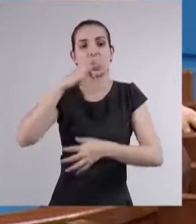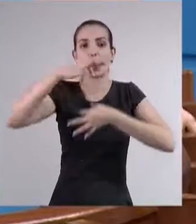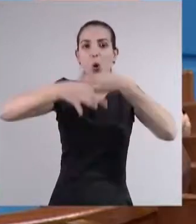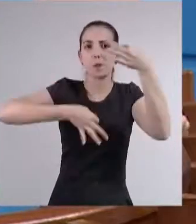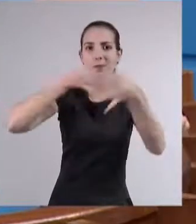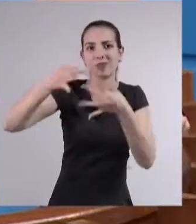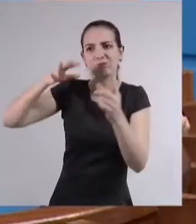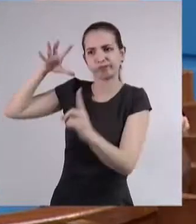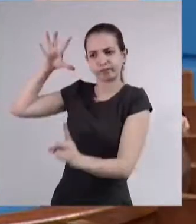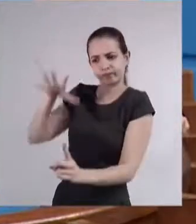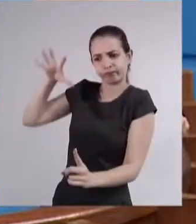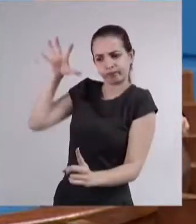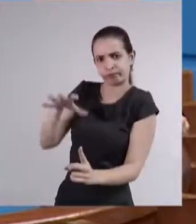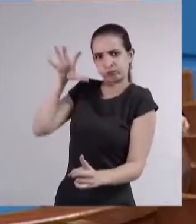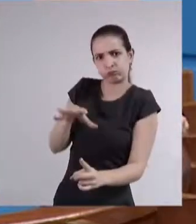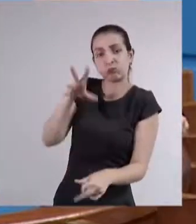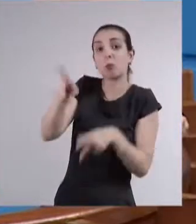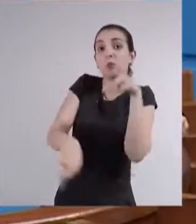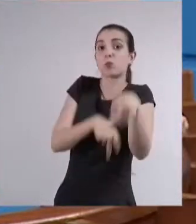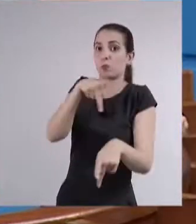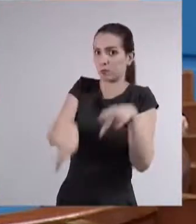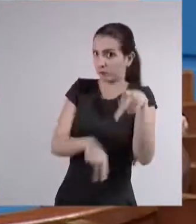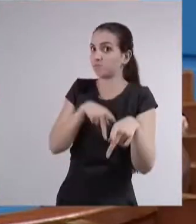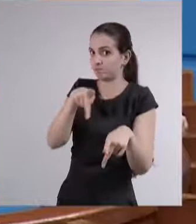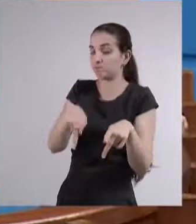de influenciar a opinião pública.